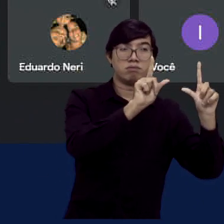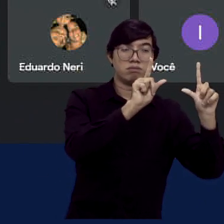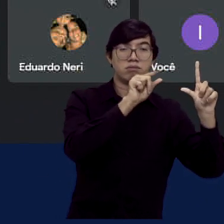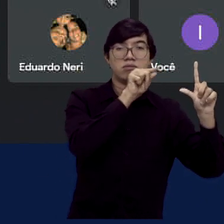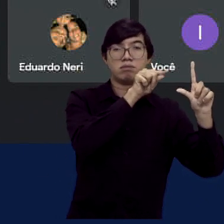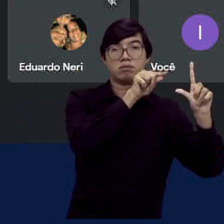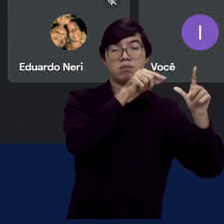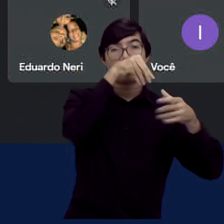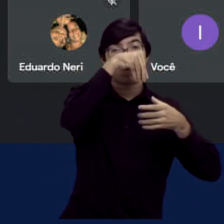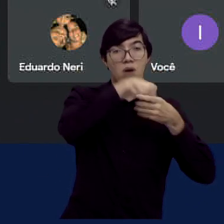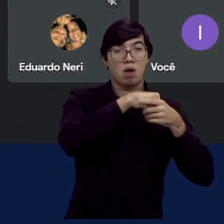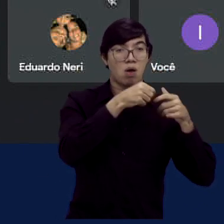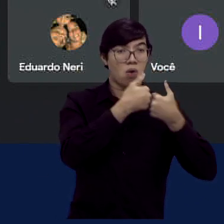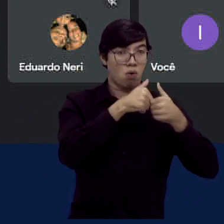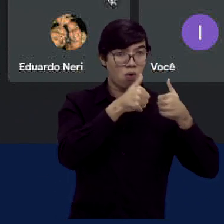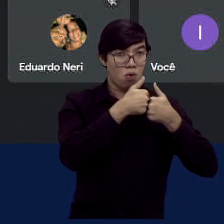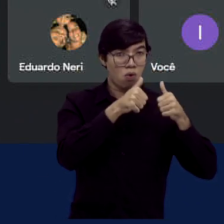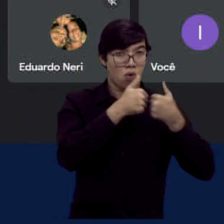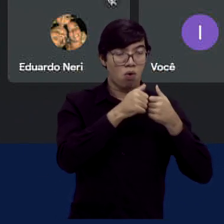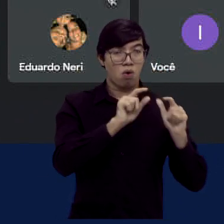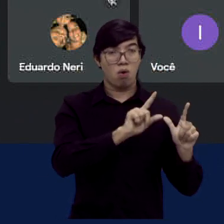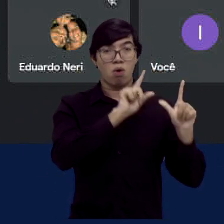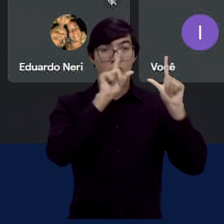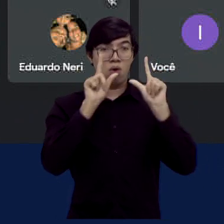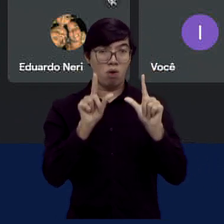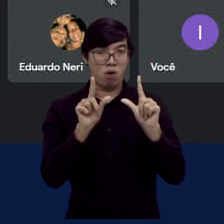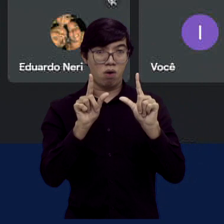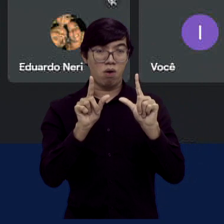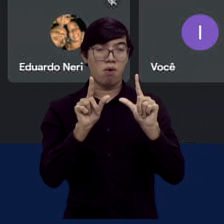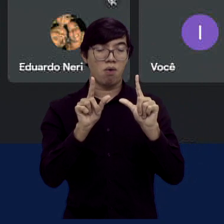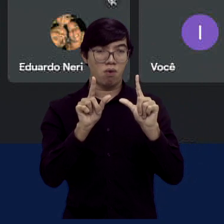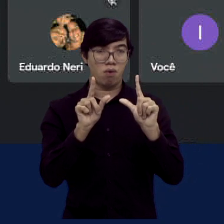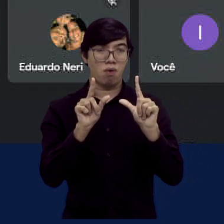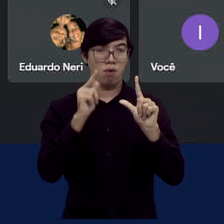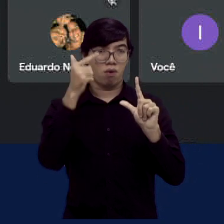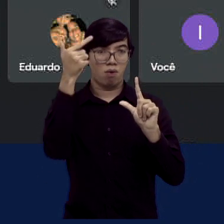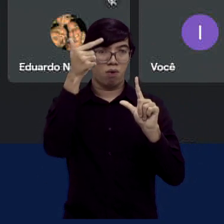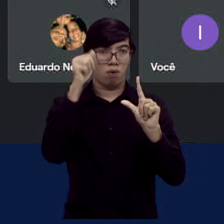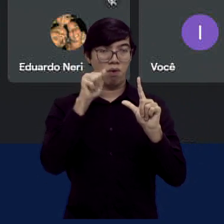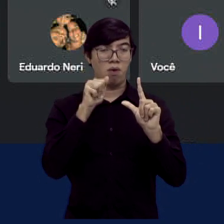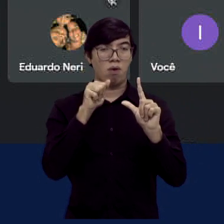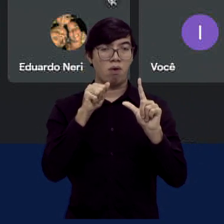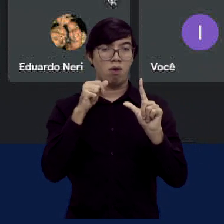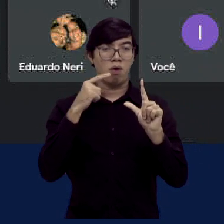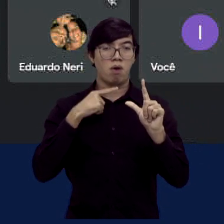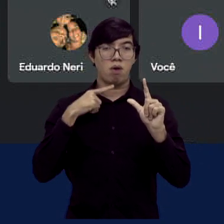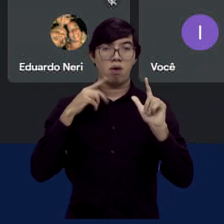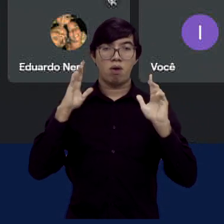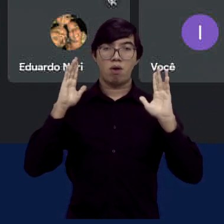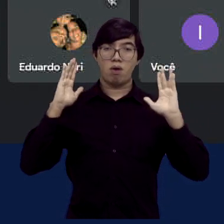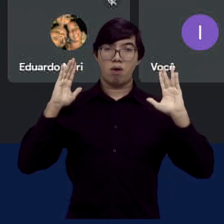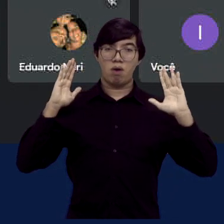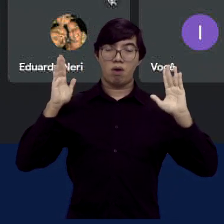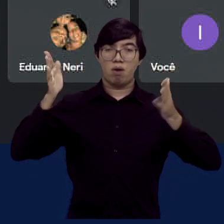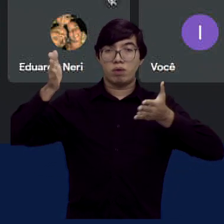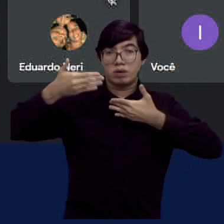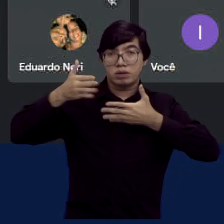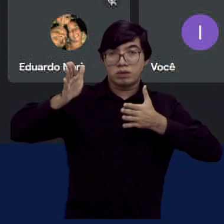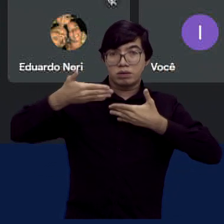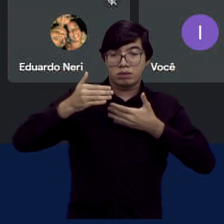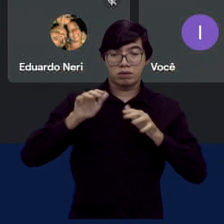ônibus, e você vê ela no segundo quadro, dentro de um ambiente fechado em frente ao